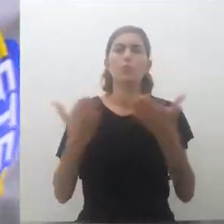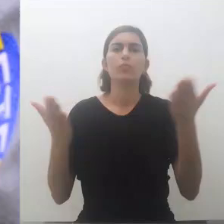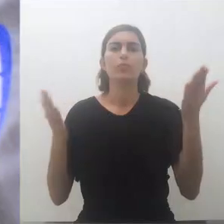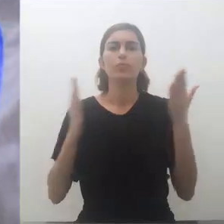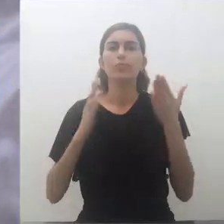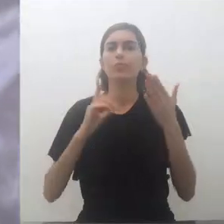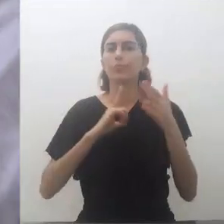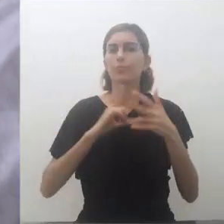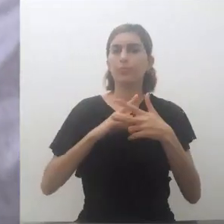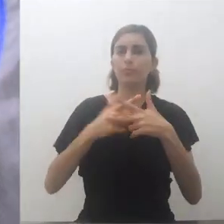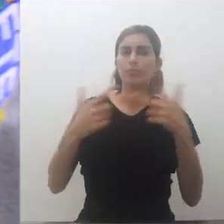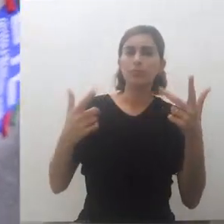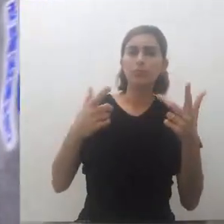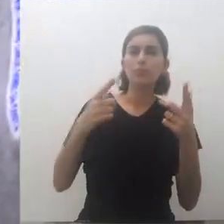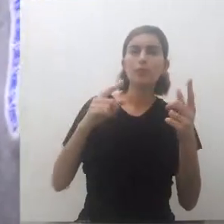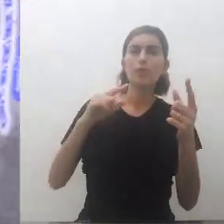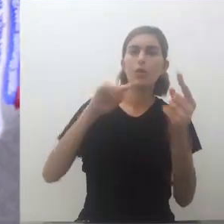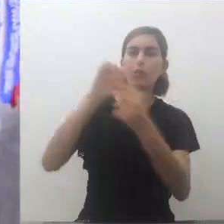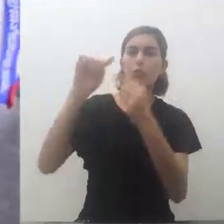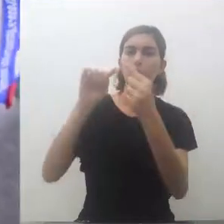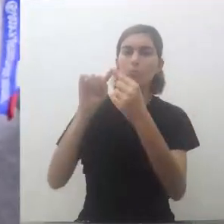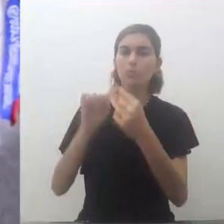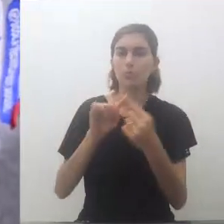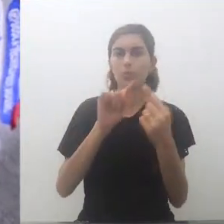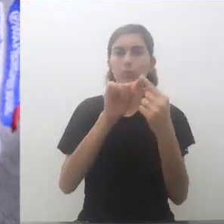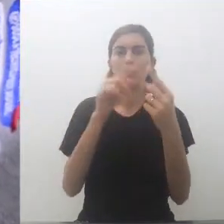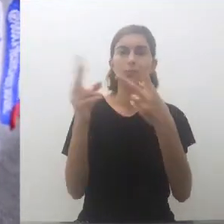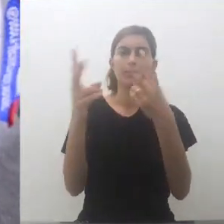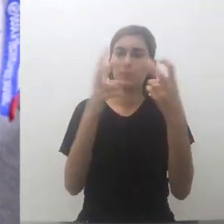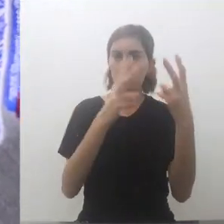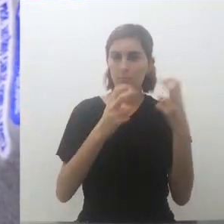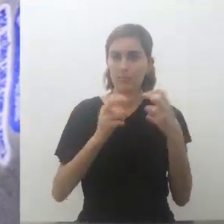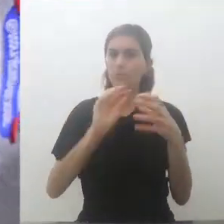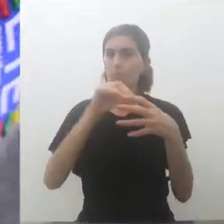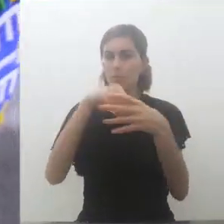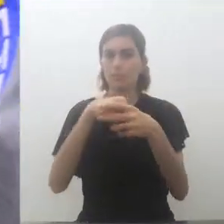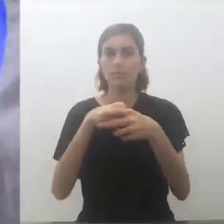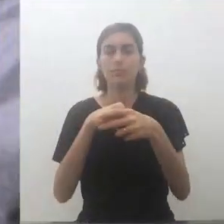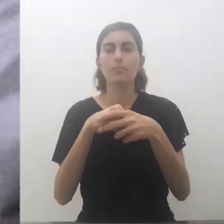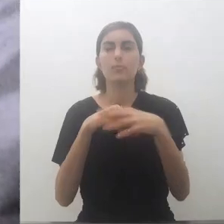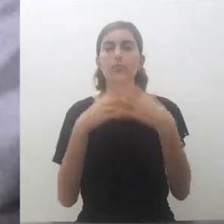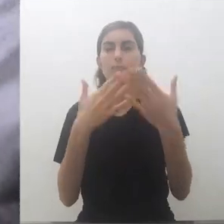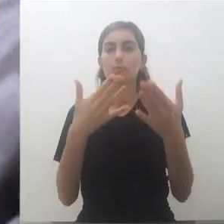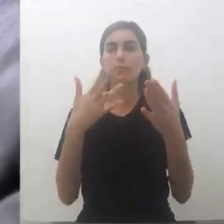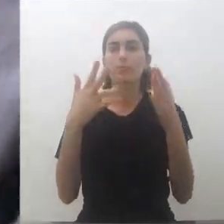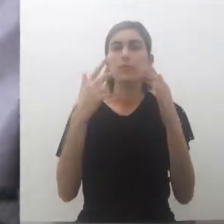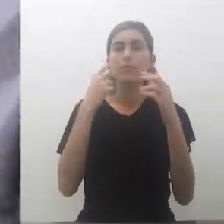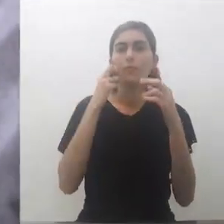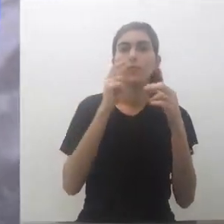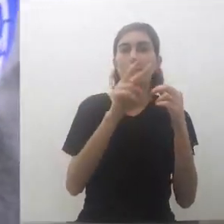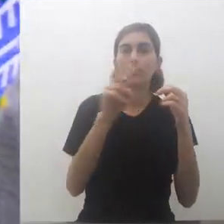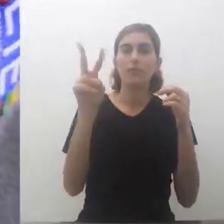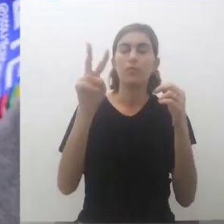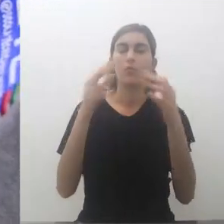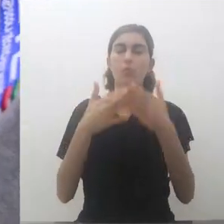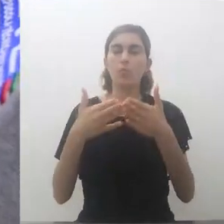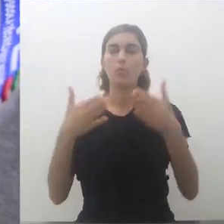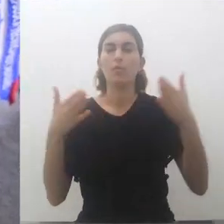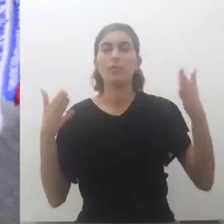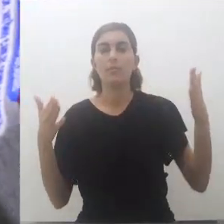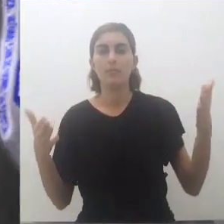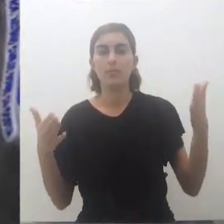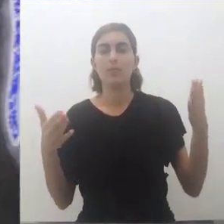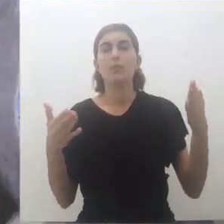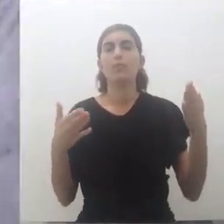objetos contrastantes para que eles sejam percebidos no ambiente. Devido ao tamanho,